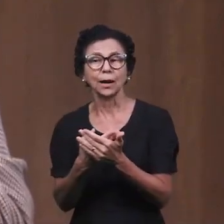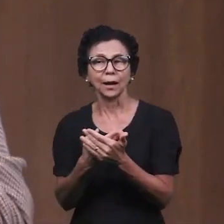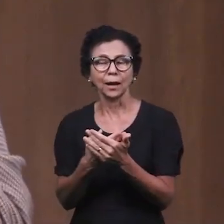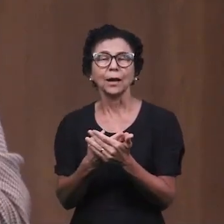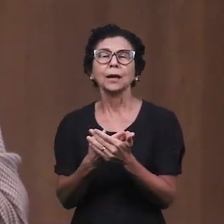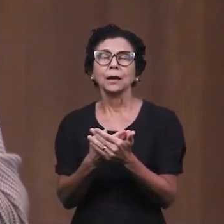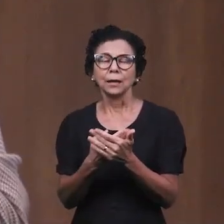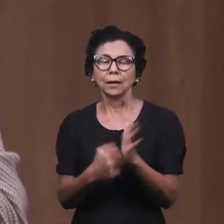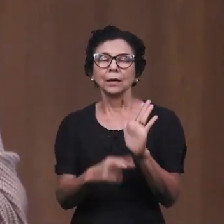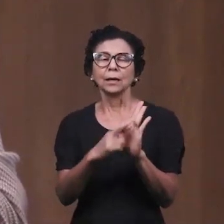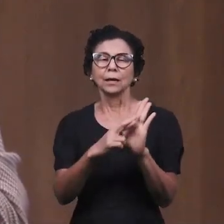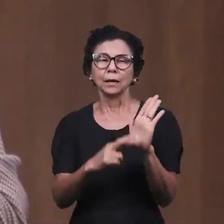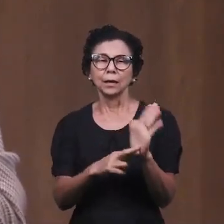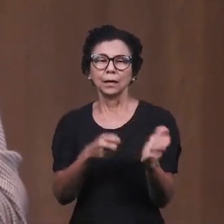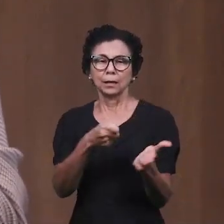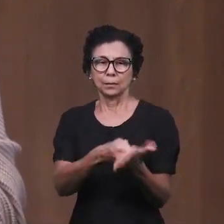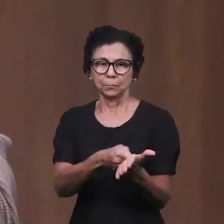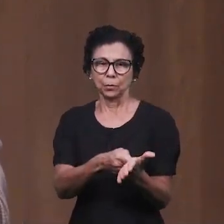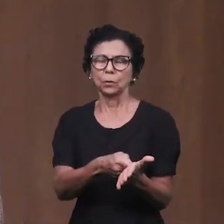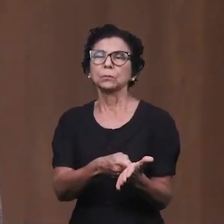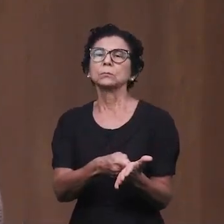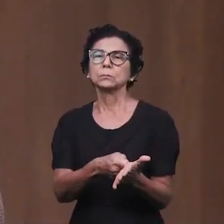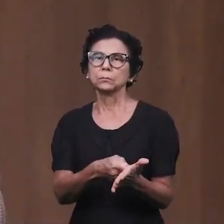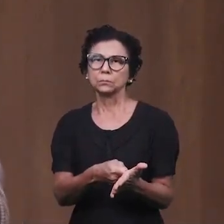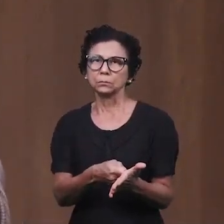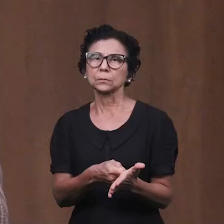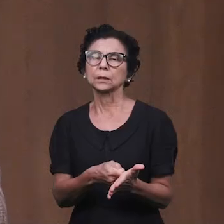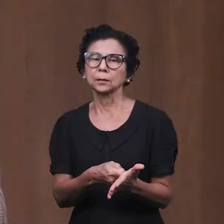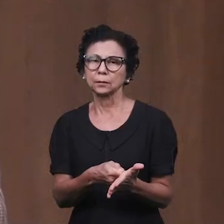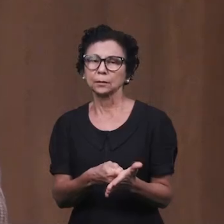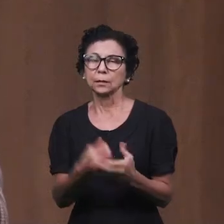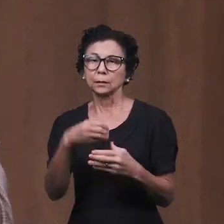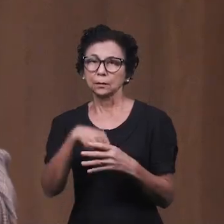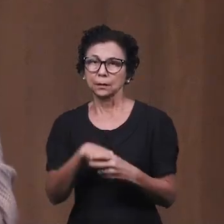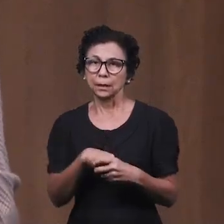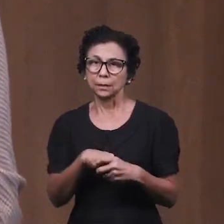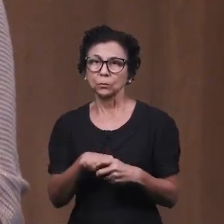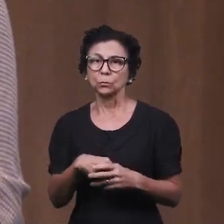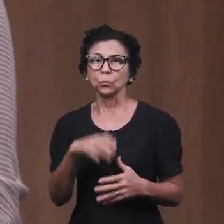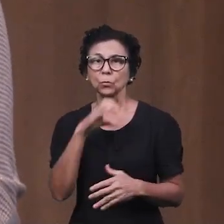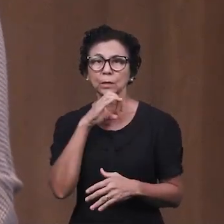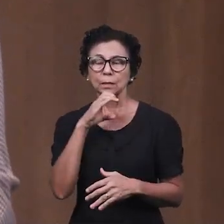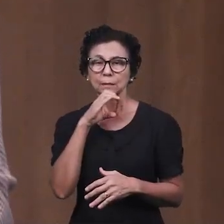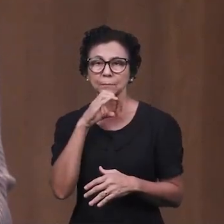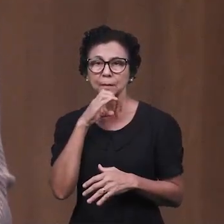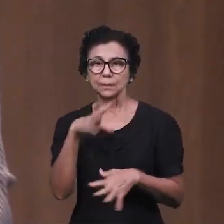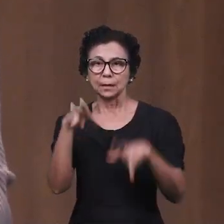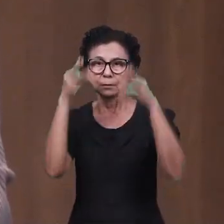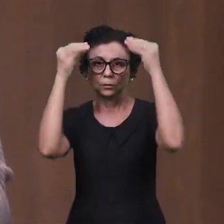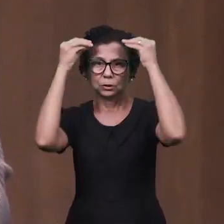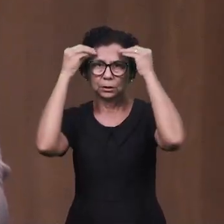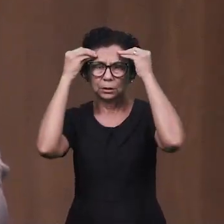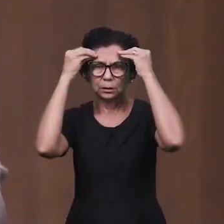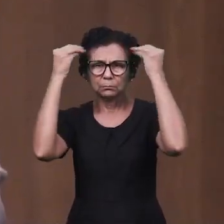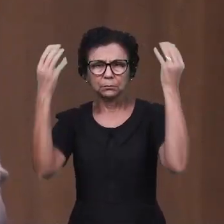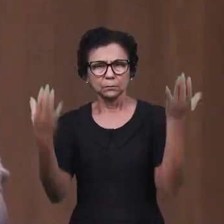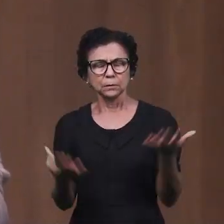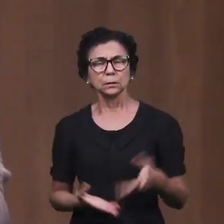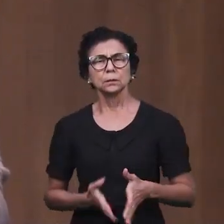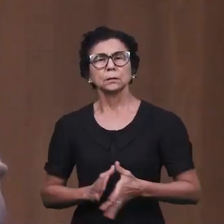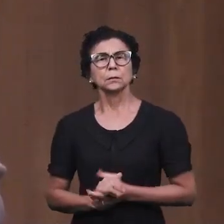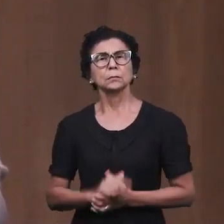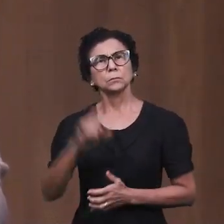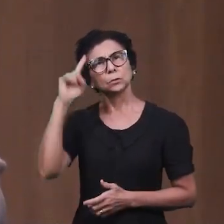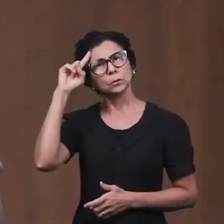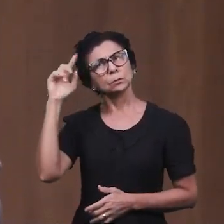vai impor de regras para o seu filho, dentro daquele conhecimento que você adquiriu. Então, a partir daquele momento, do seu dia a dia,